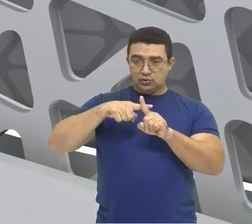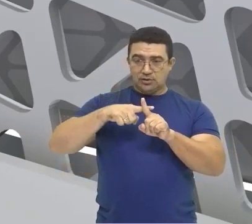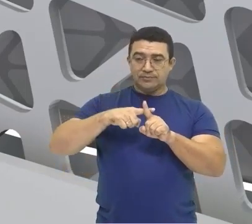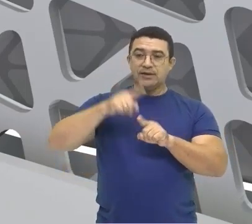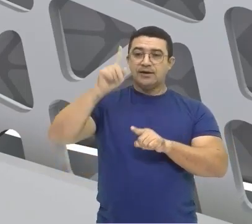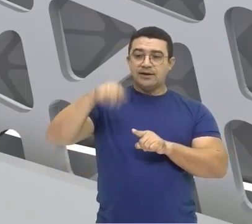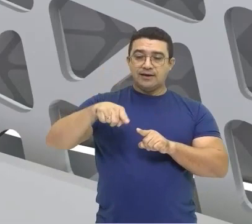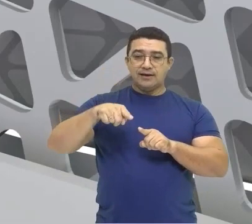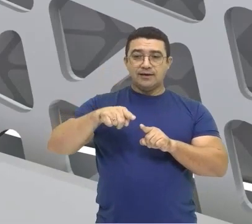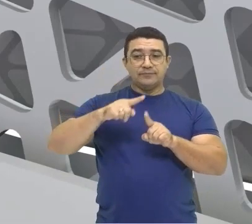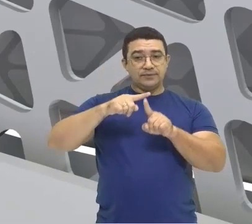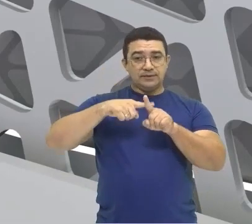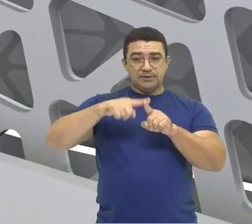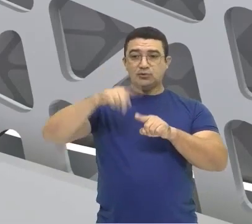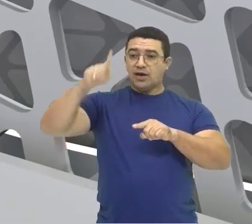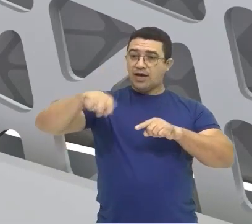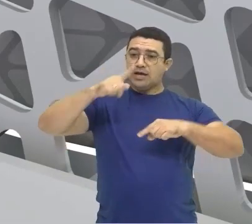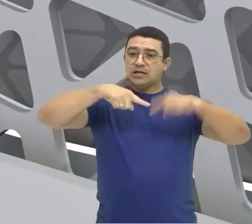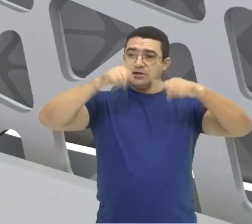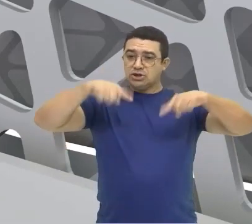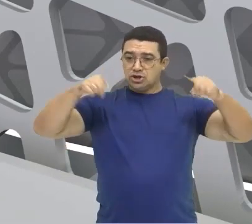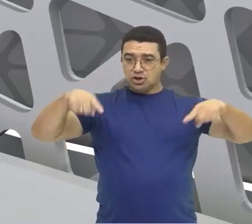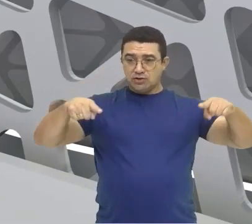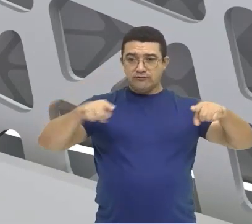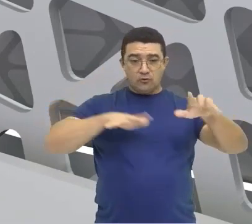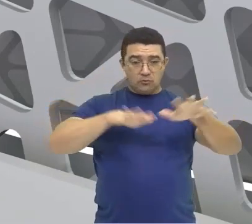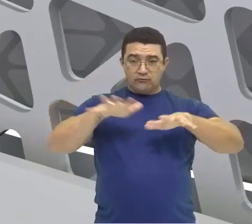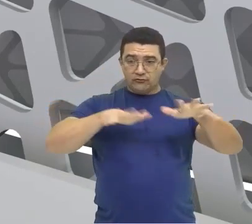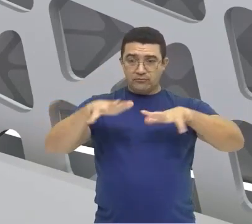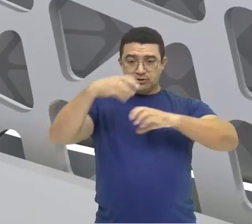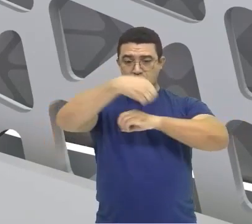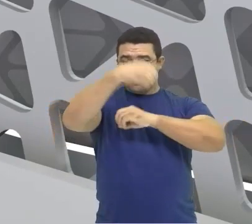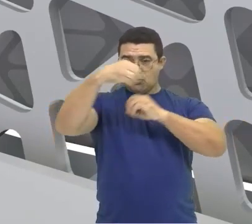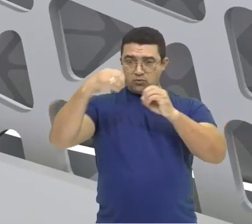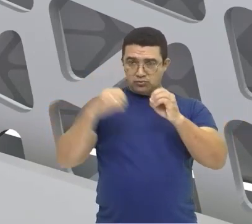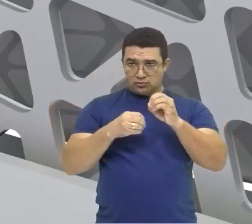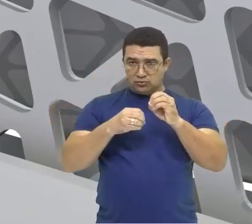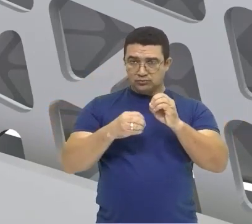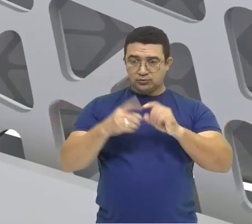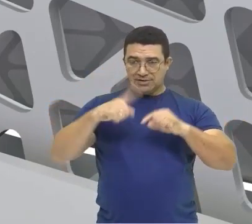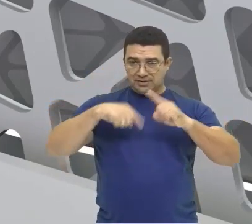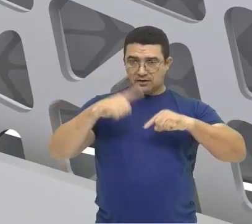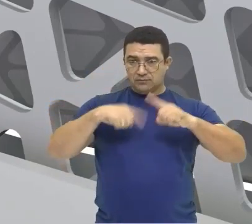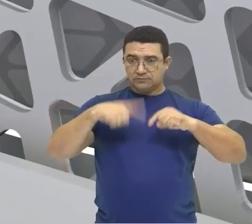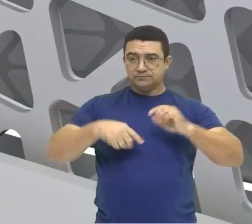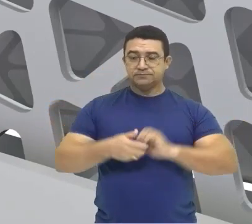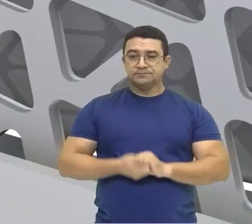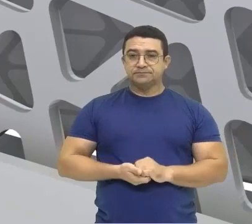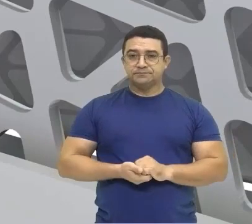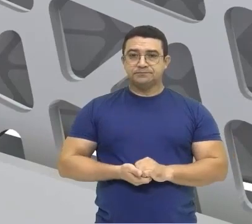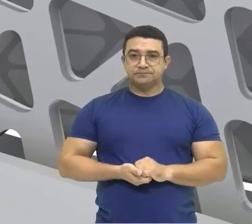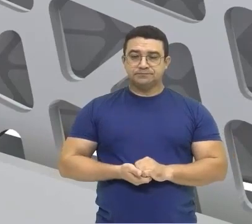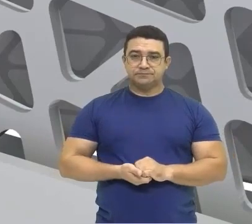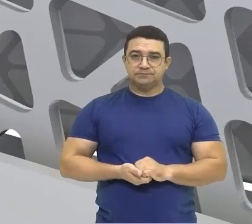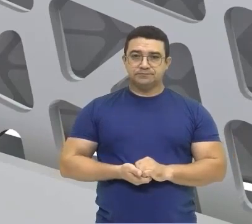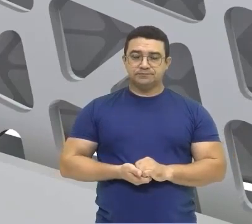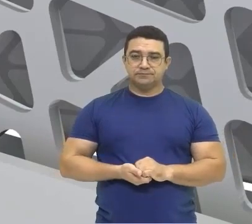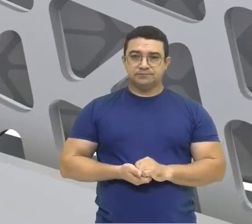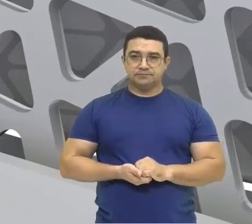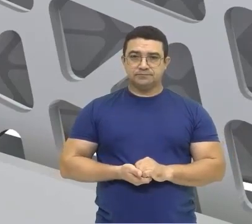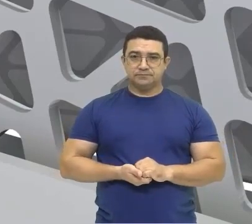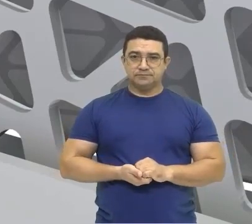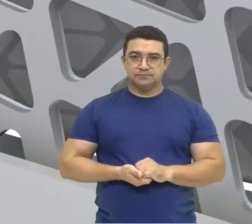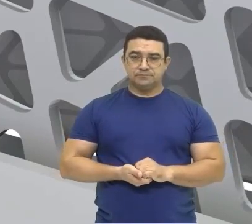que a temperatura é o nível de agitação das moléculas de um corpo. Agora vamos